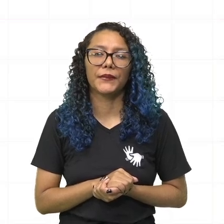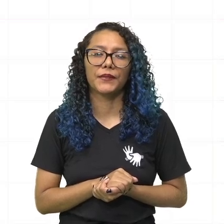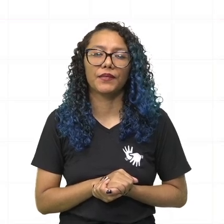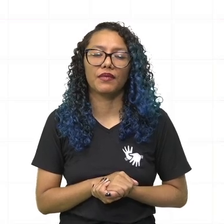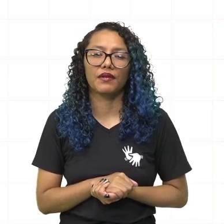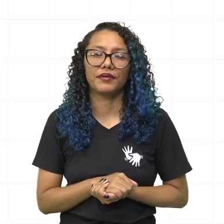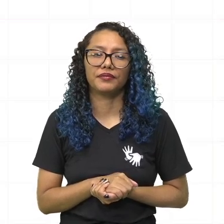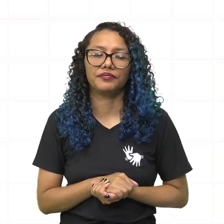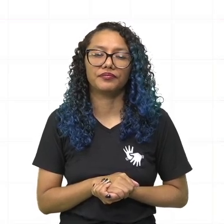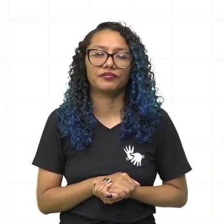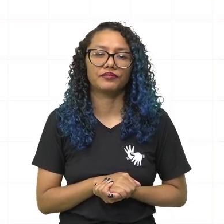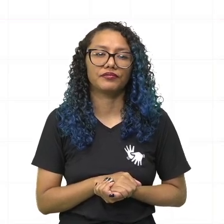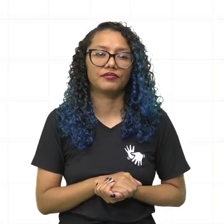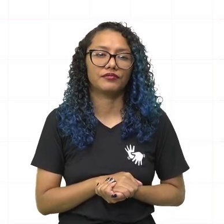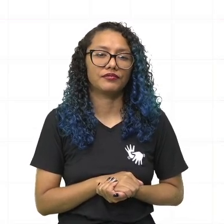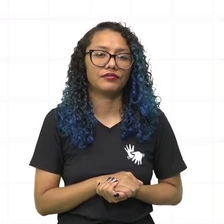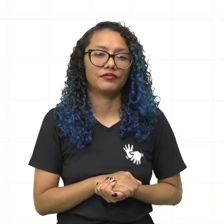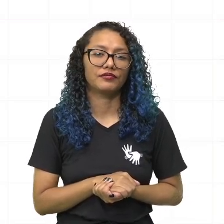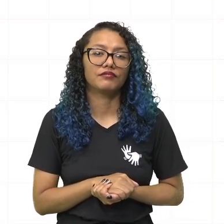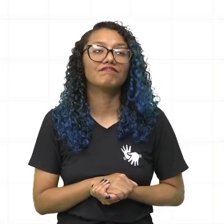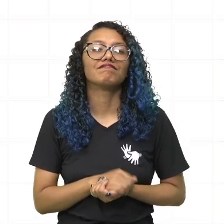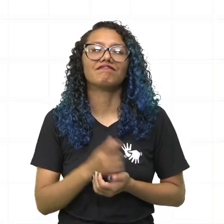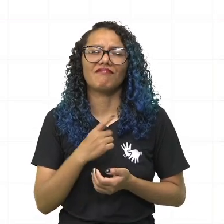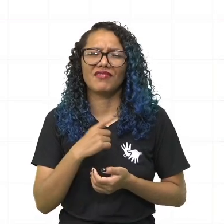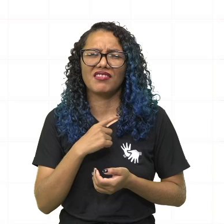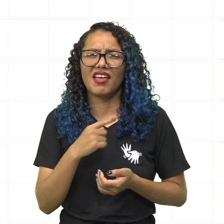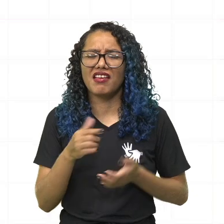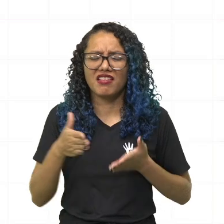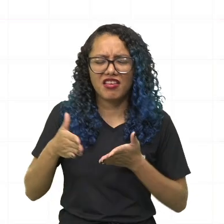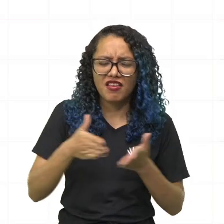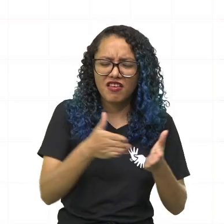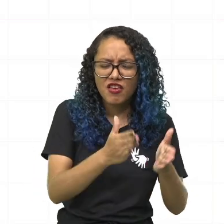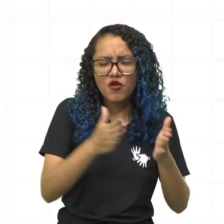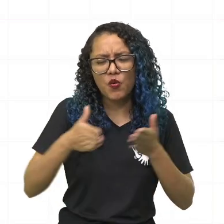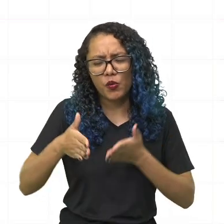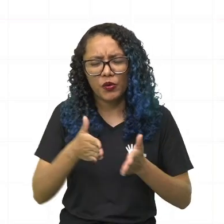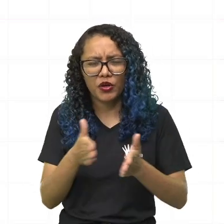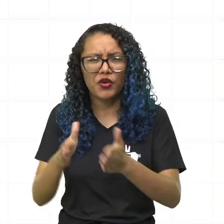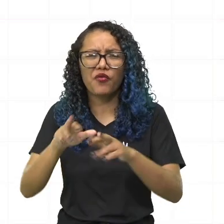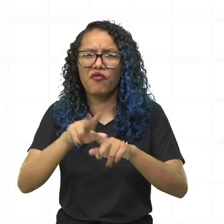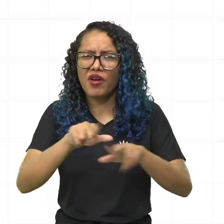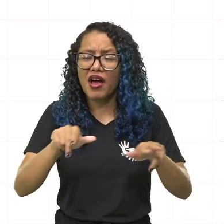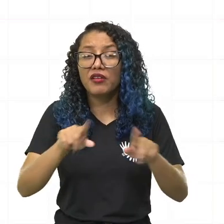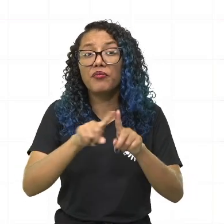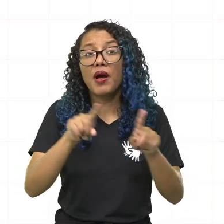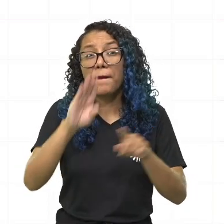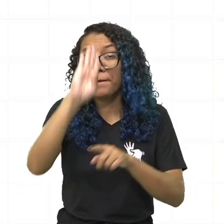ali uma grande quantidade de rios. O rio Amazonas vai ser o principal,